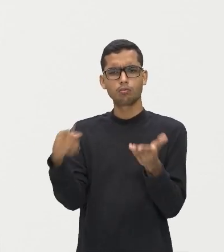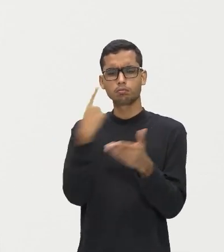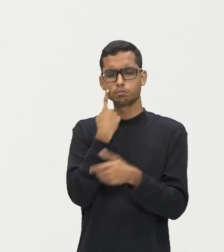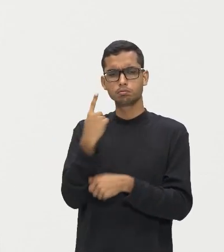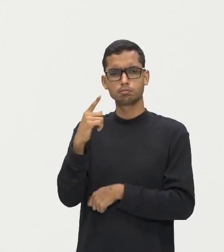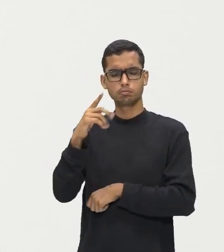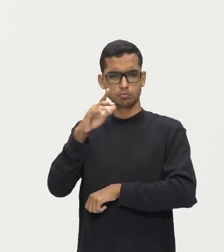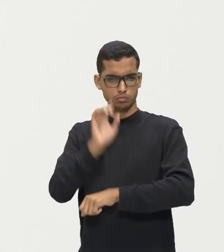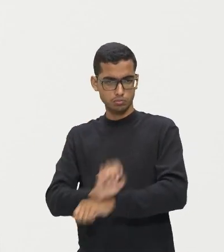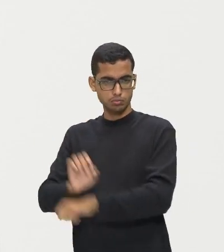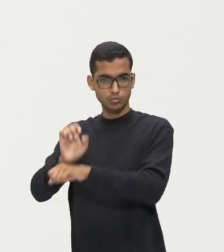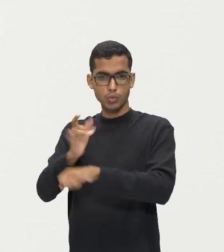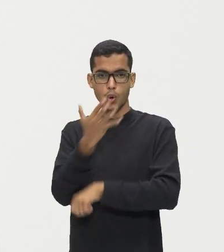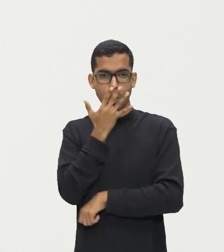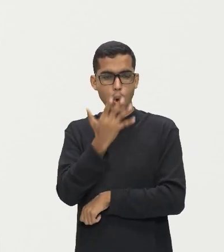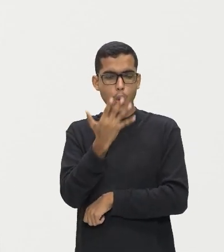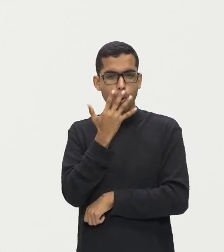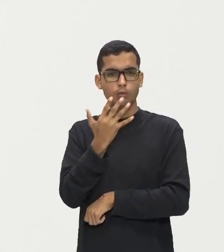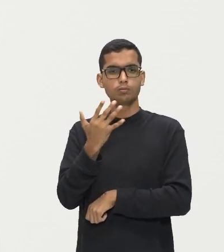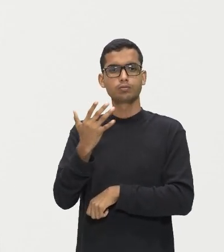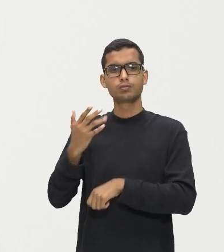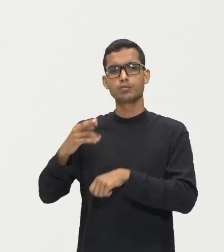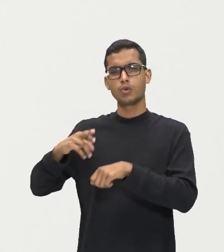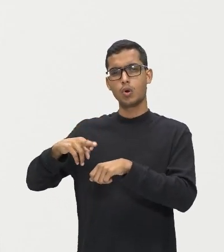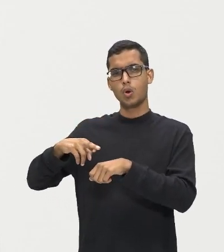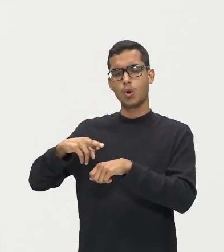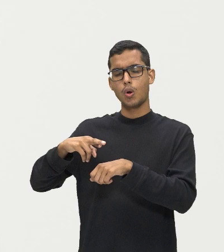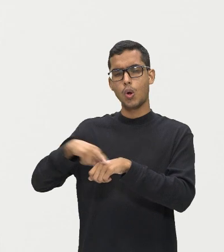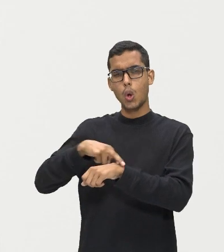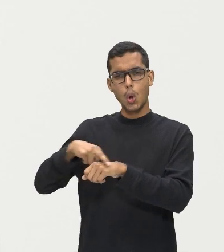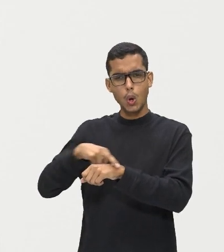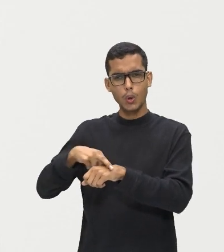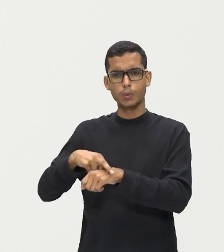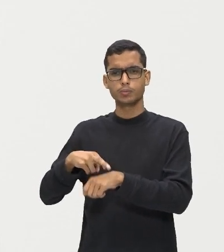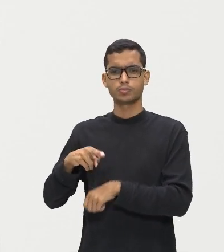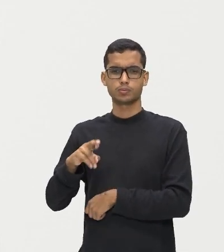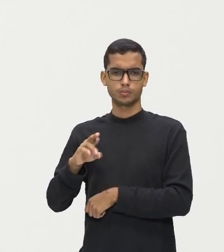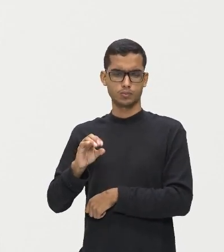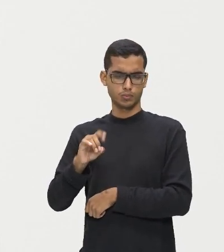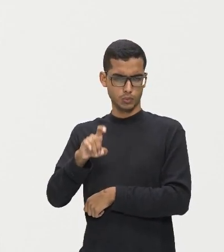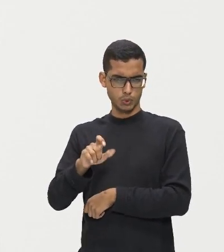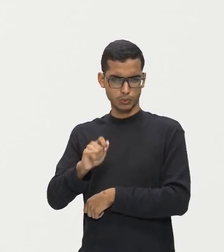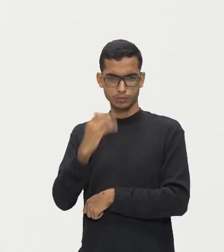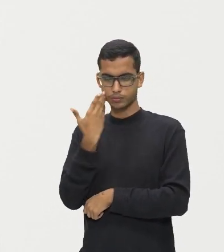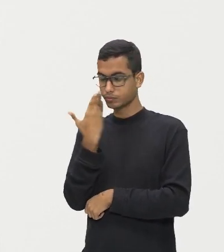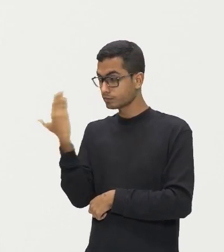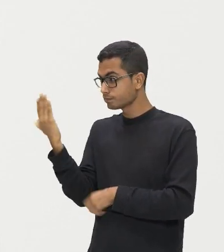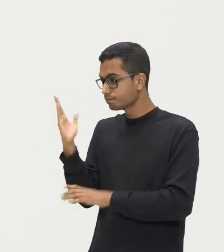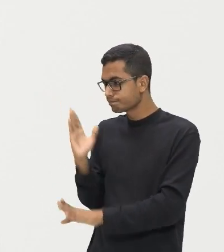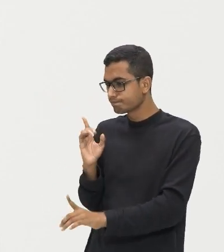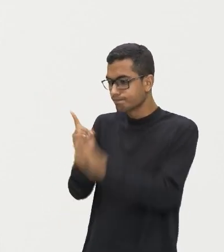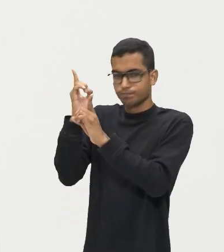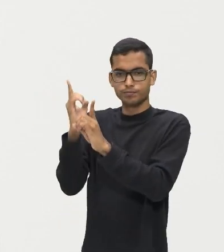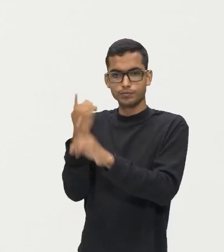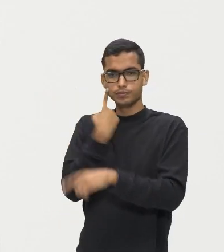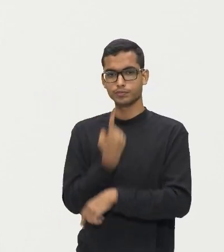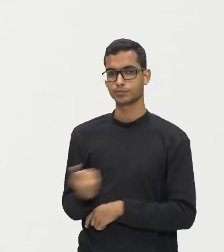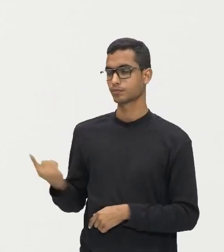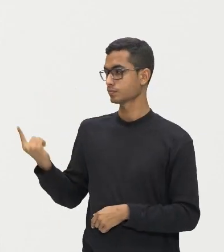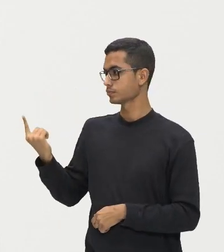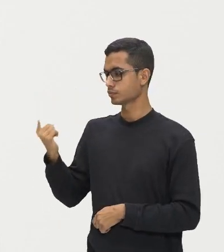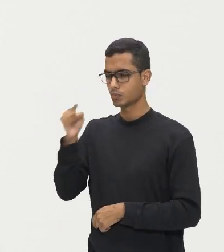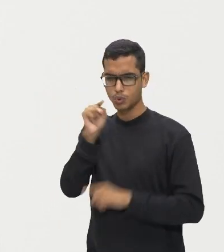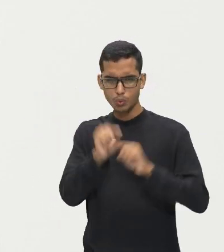roxa. Então, vou lá no mapa do Brasil, procuro a cor roxa. Achou? Eu achei, ó, tá bem aqui. E aí eu